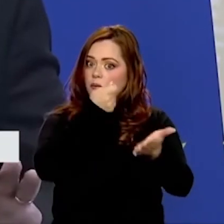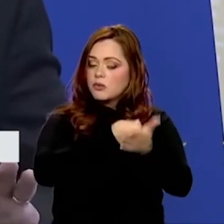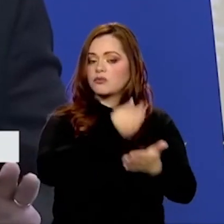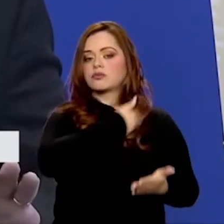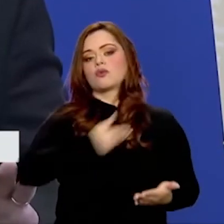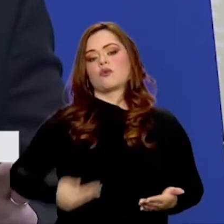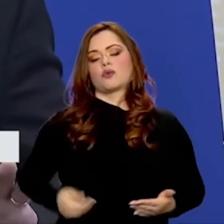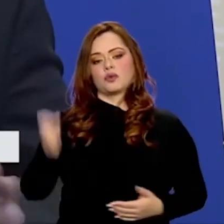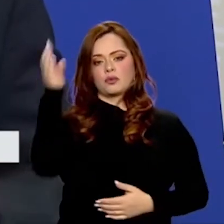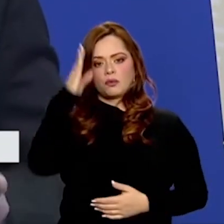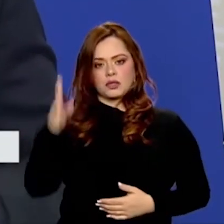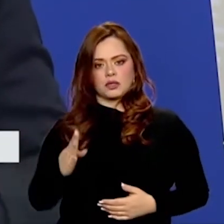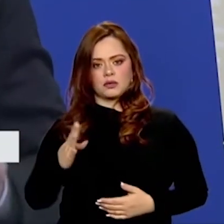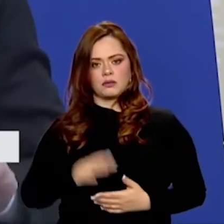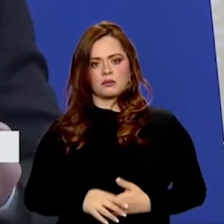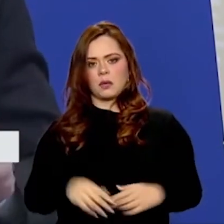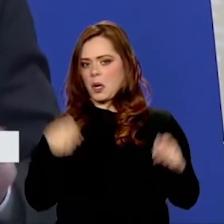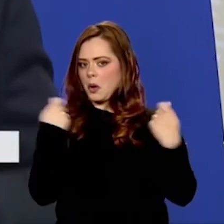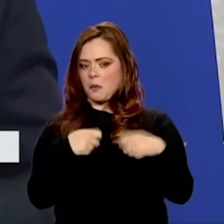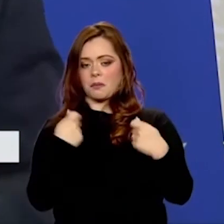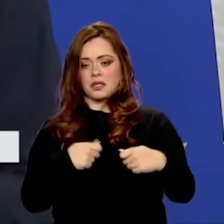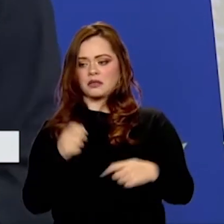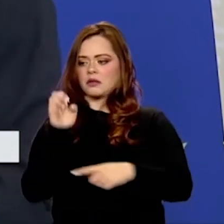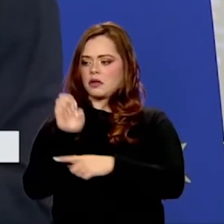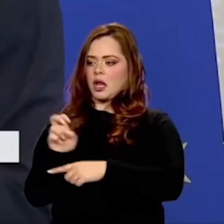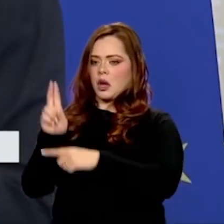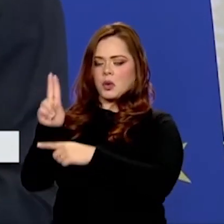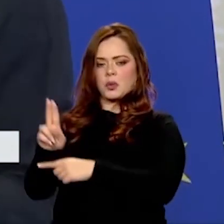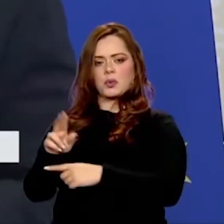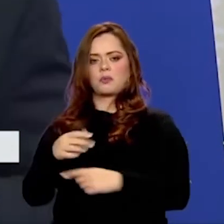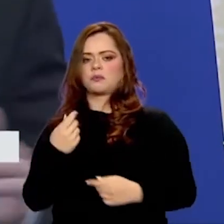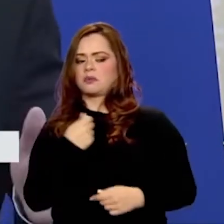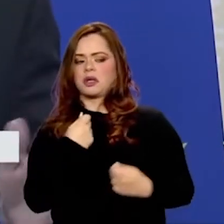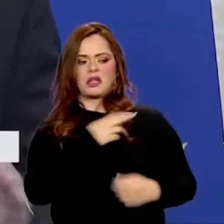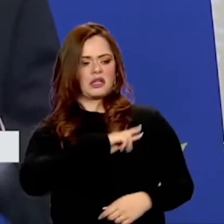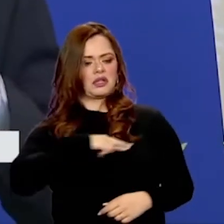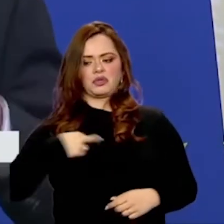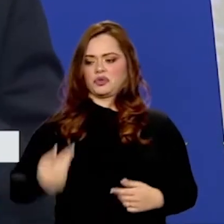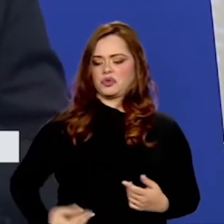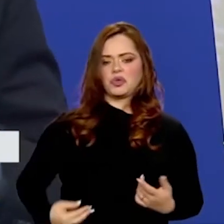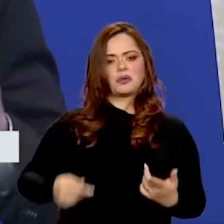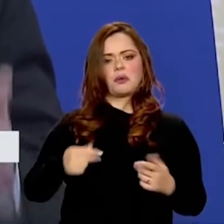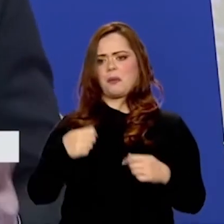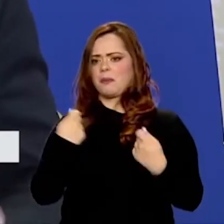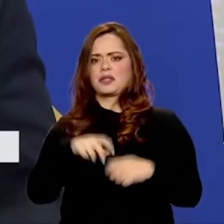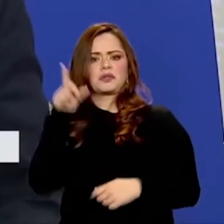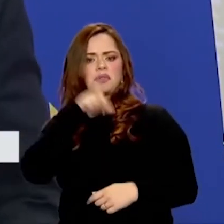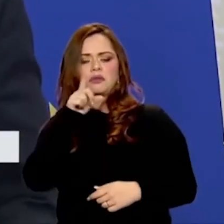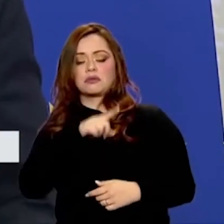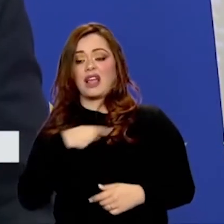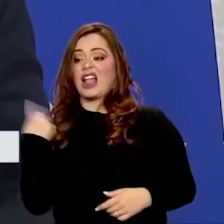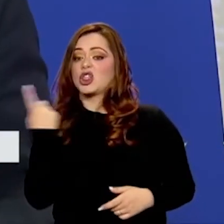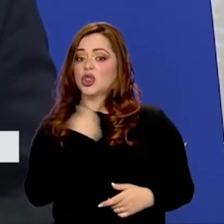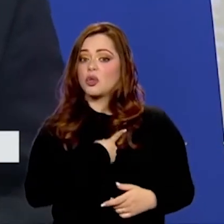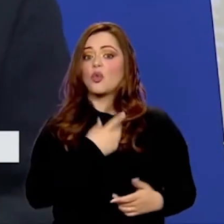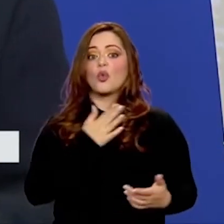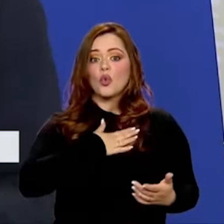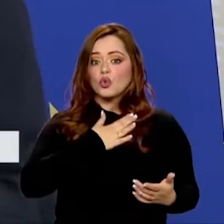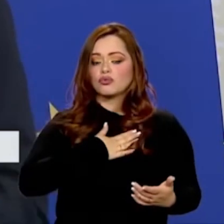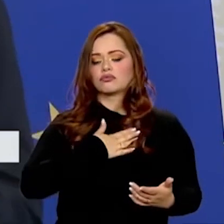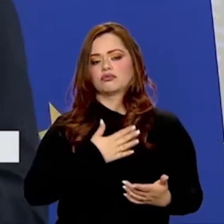brasileiro. Nós não precisamos da União Europeia, não precisamos da China, dos Estados Unidos. É um compromisso nosso.